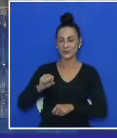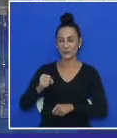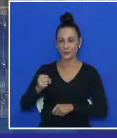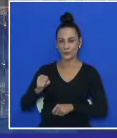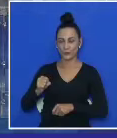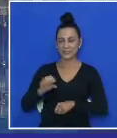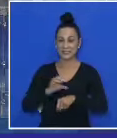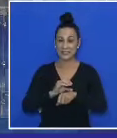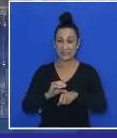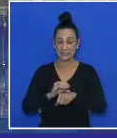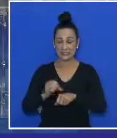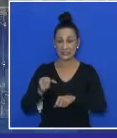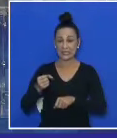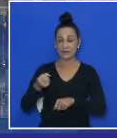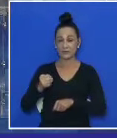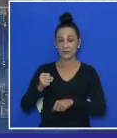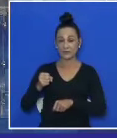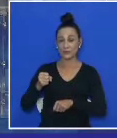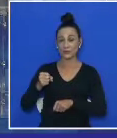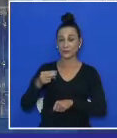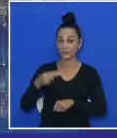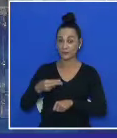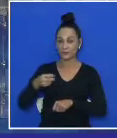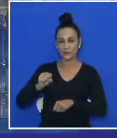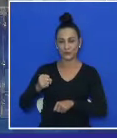28. Cinza, 28.